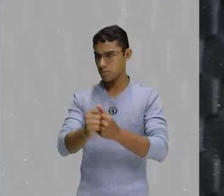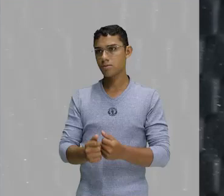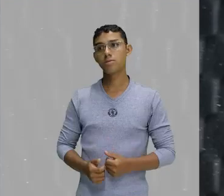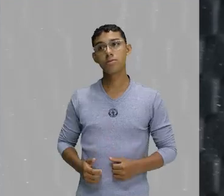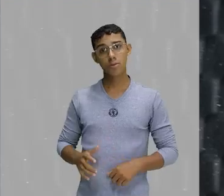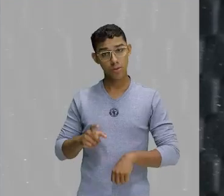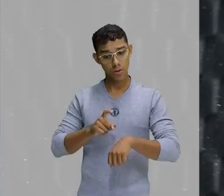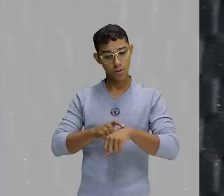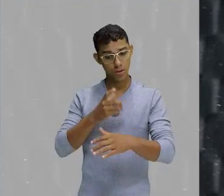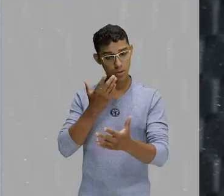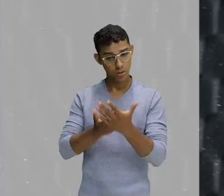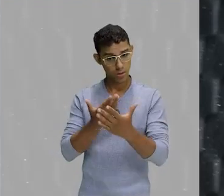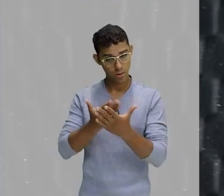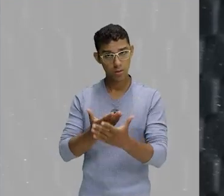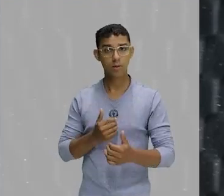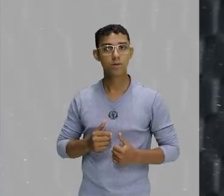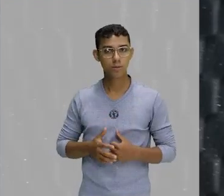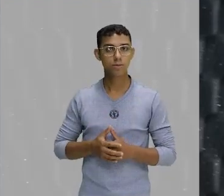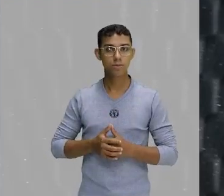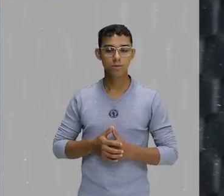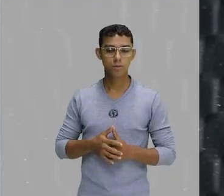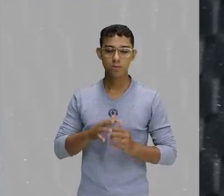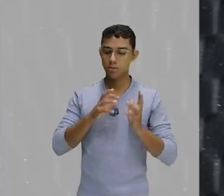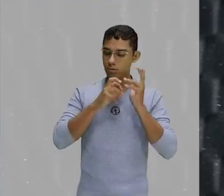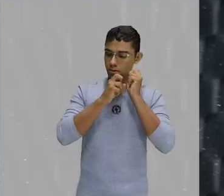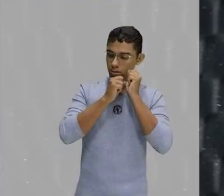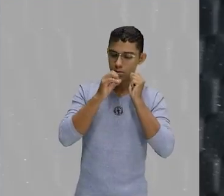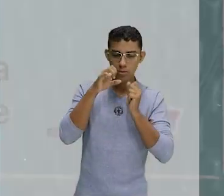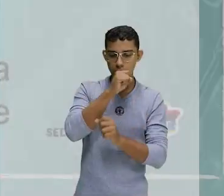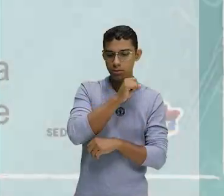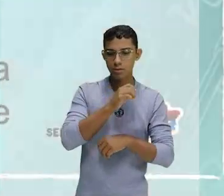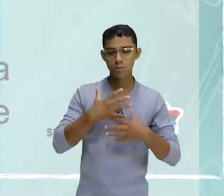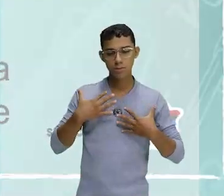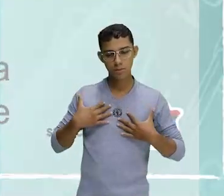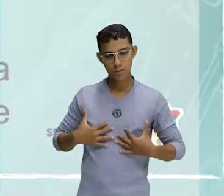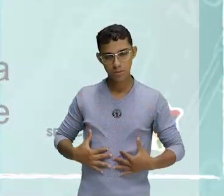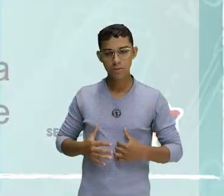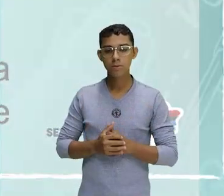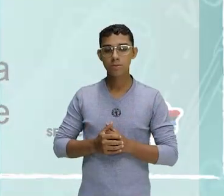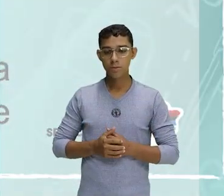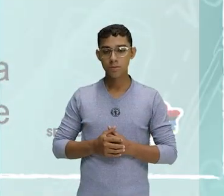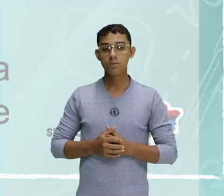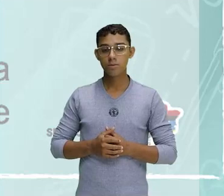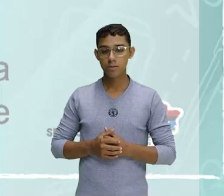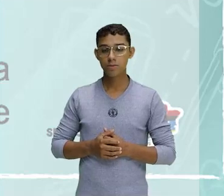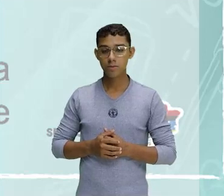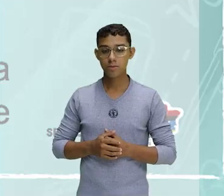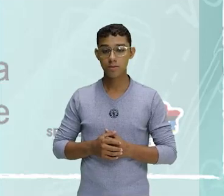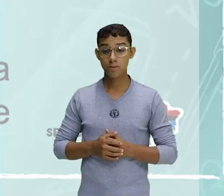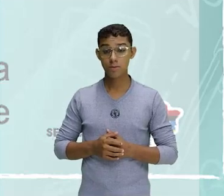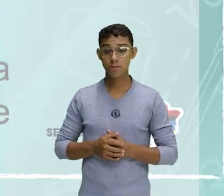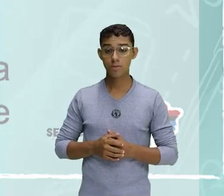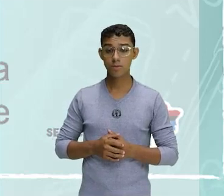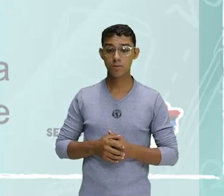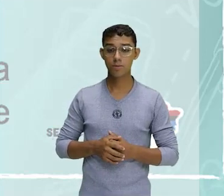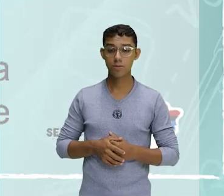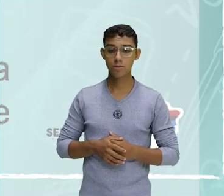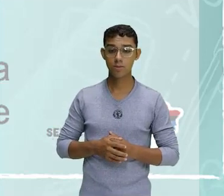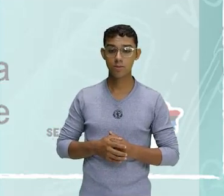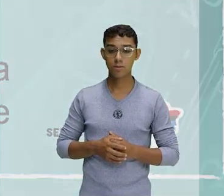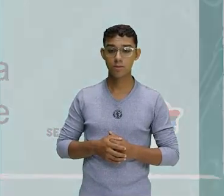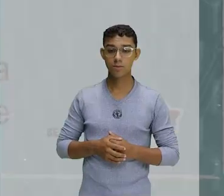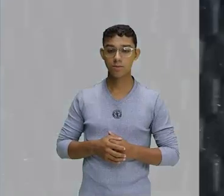olha a hora da aula, tá? Então, é só um cochilinho para descansar. Darles espacio a